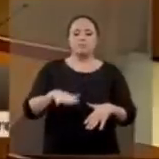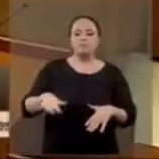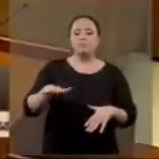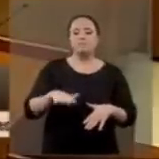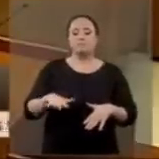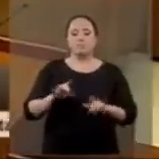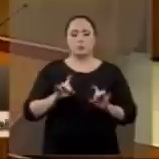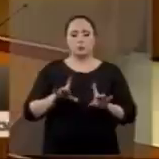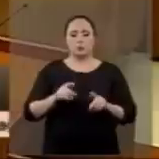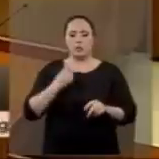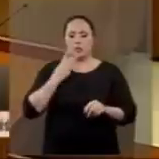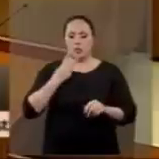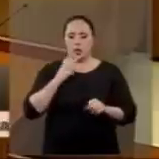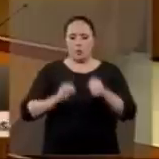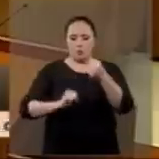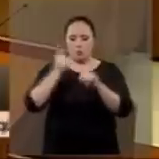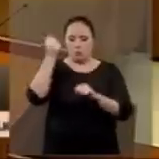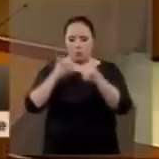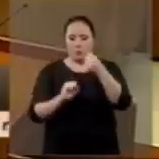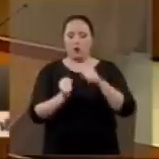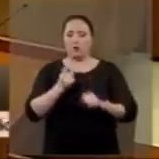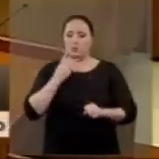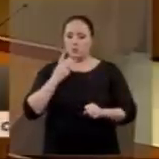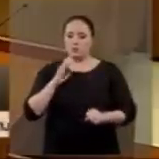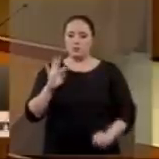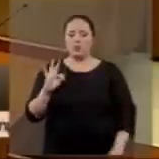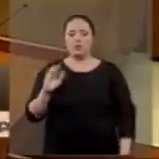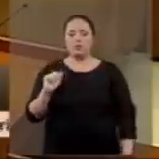tabagistas, que, portanto,